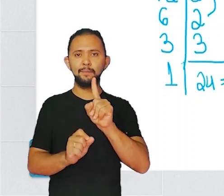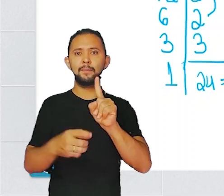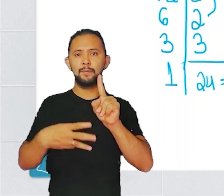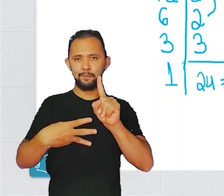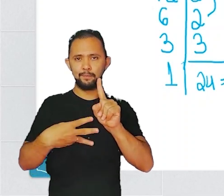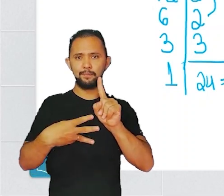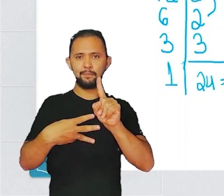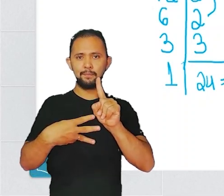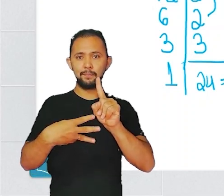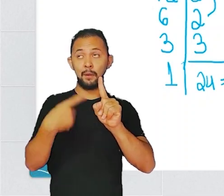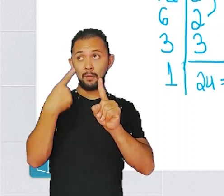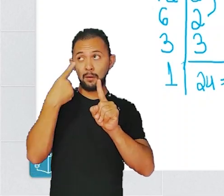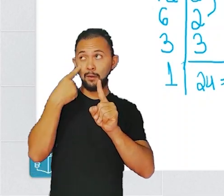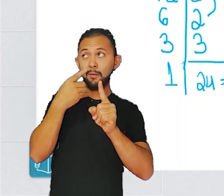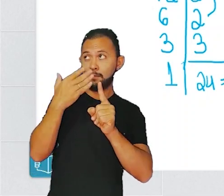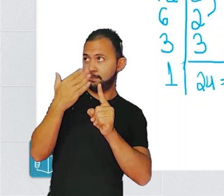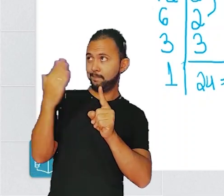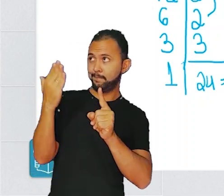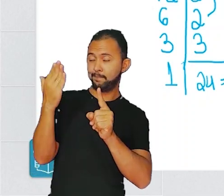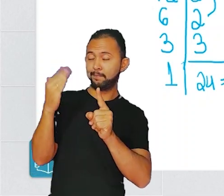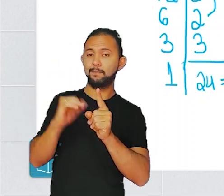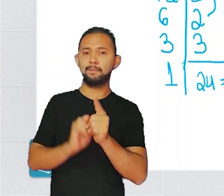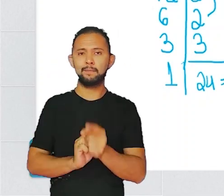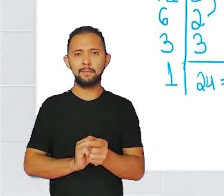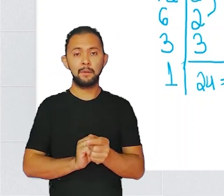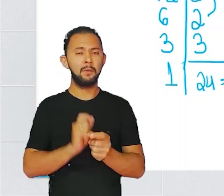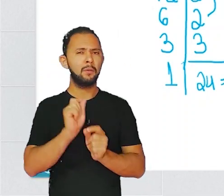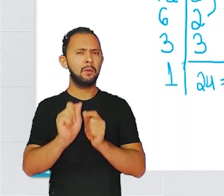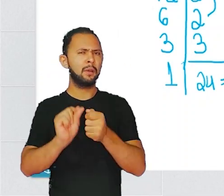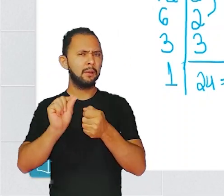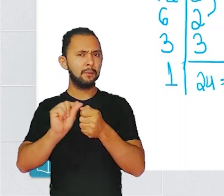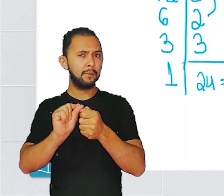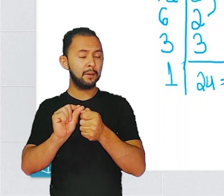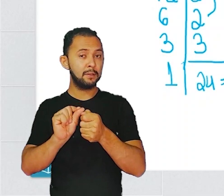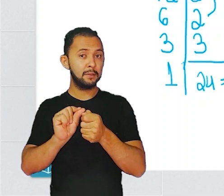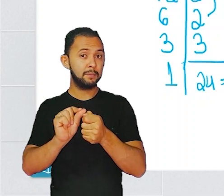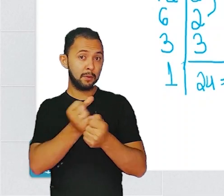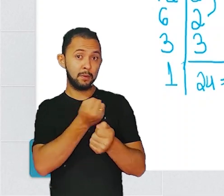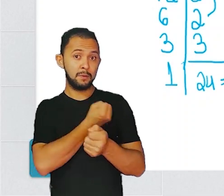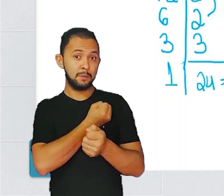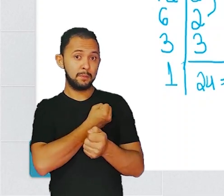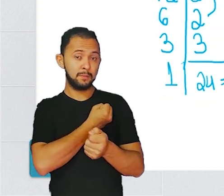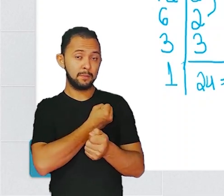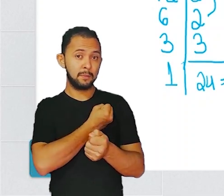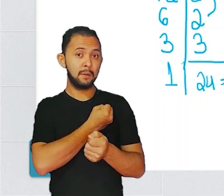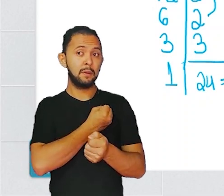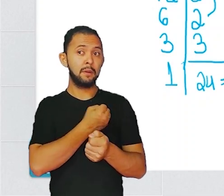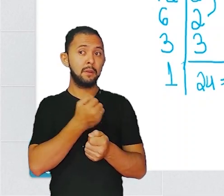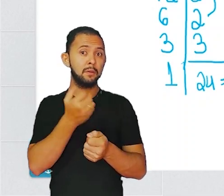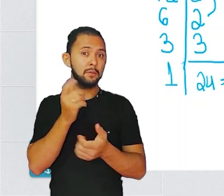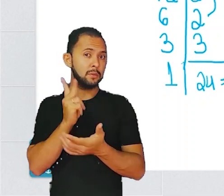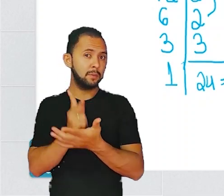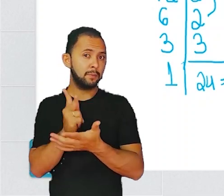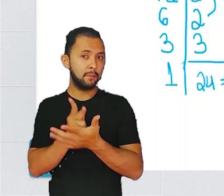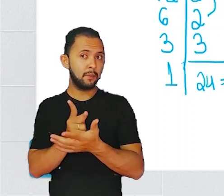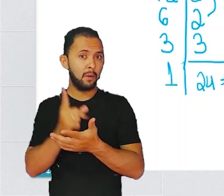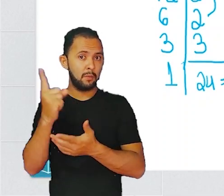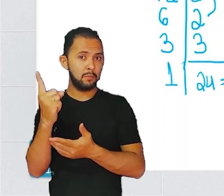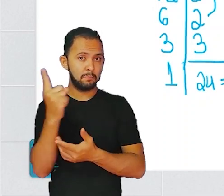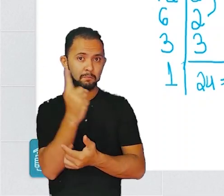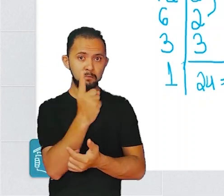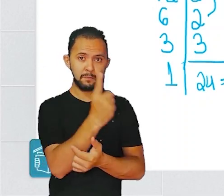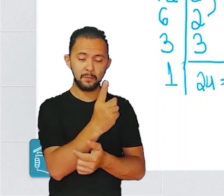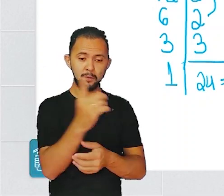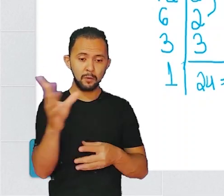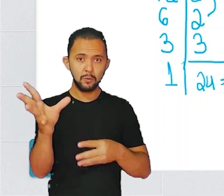bem? Então, quando não tem ninguém, é o 1. O que é que nós vamos fazer com esses números, professor? Simples. A cada um deles, nós vamos acrescentar